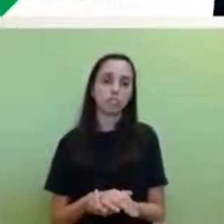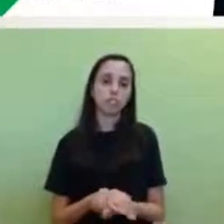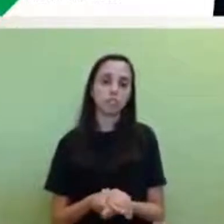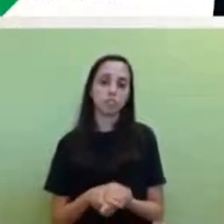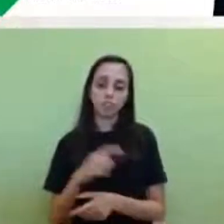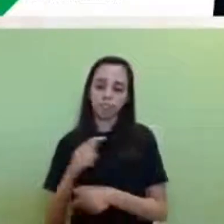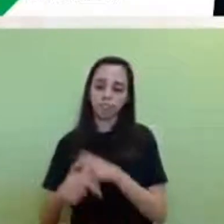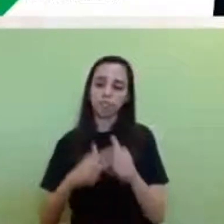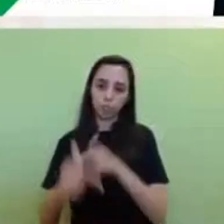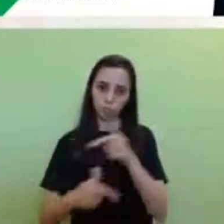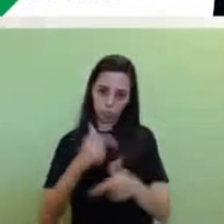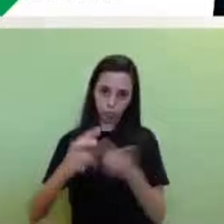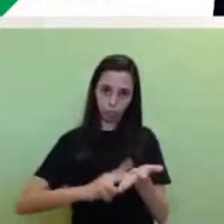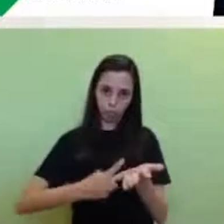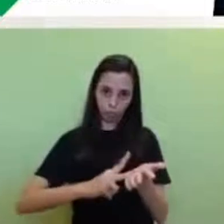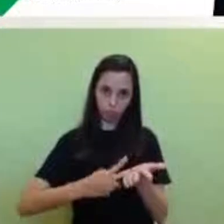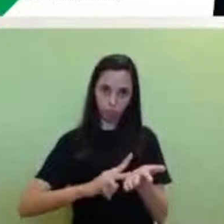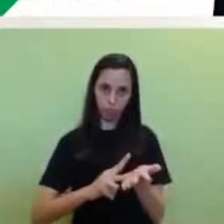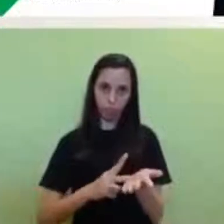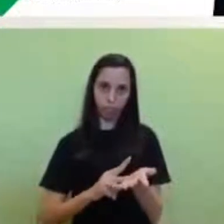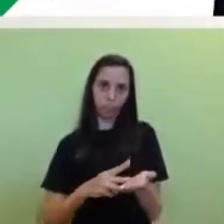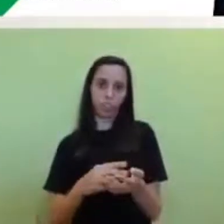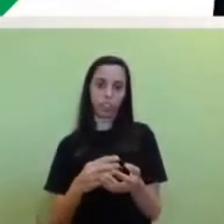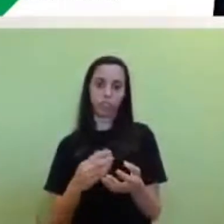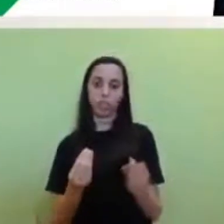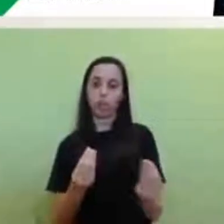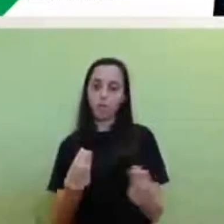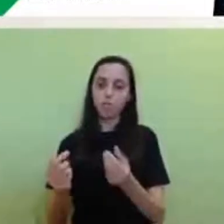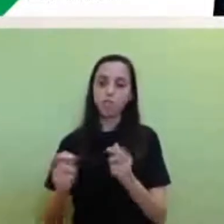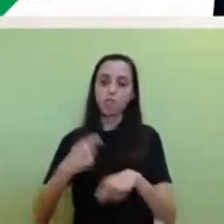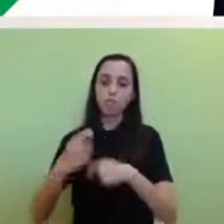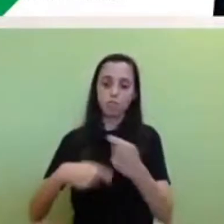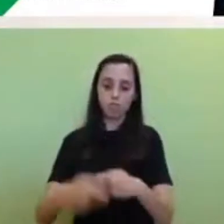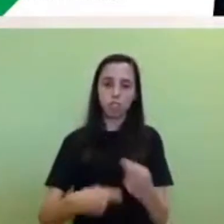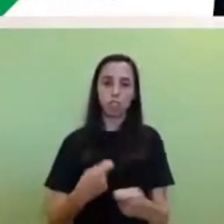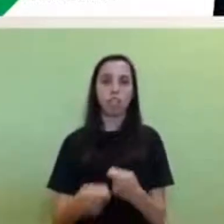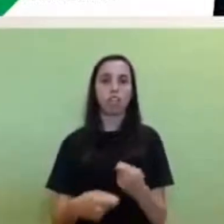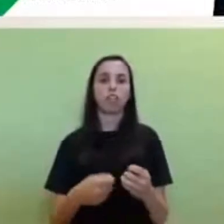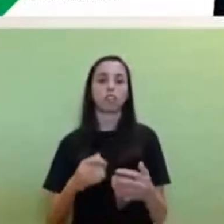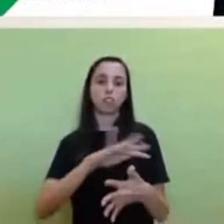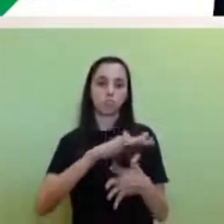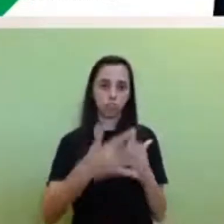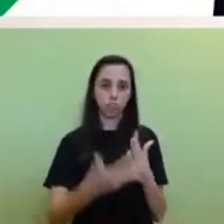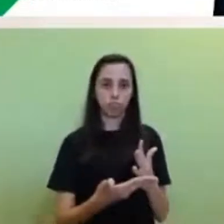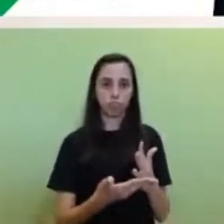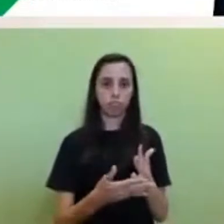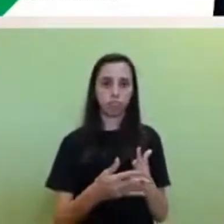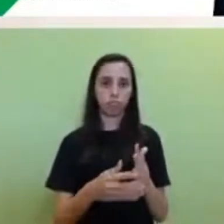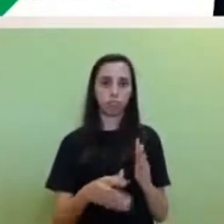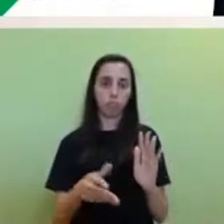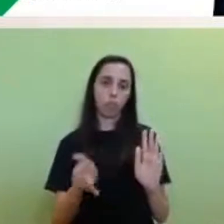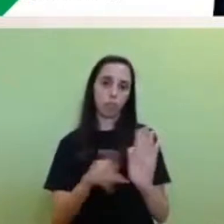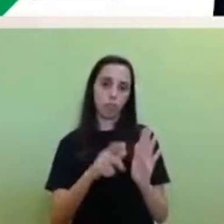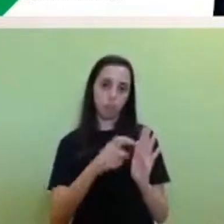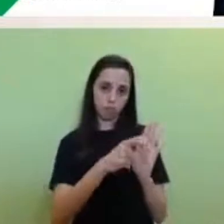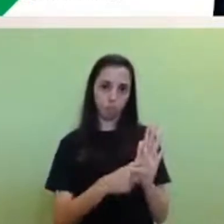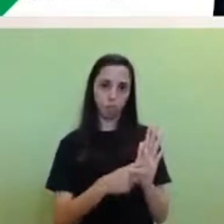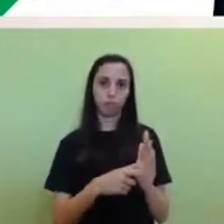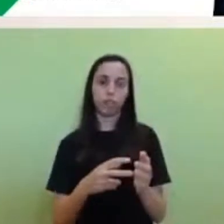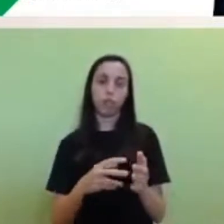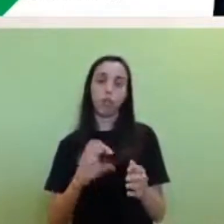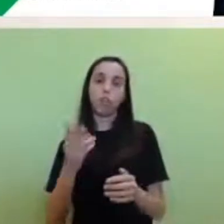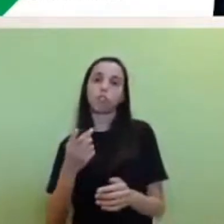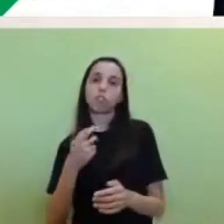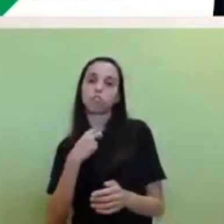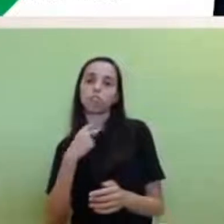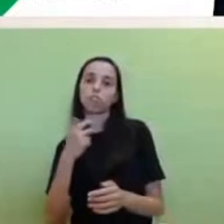no trabalho de tradução que não envolve língua de sinais, nos programas de tradução de língua de sinais, de língua vocal,